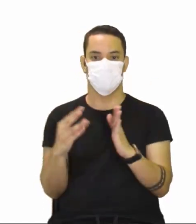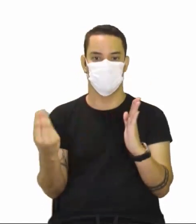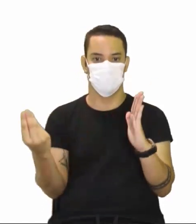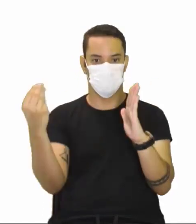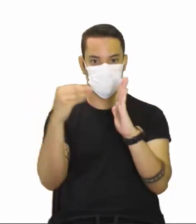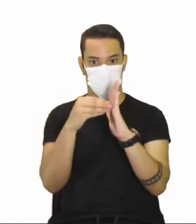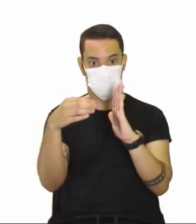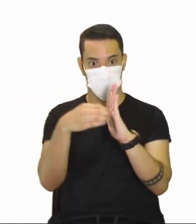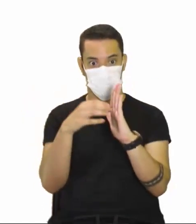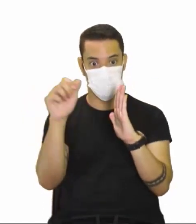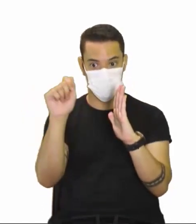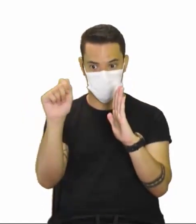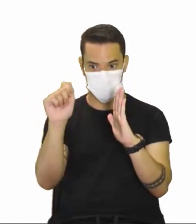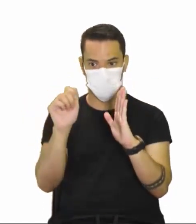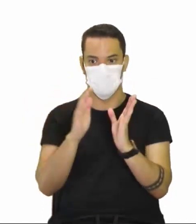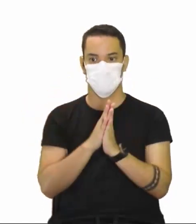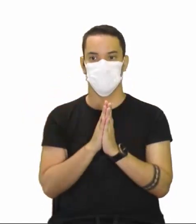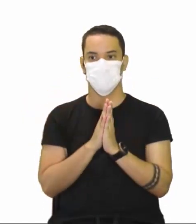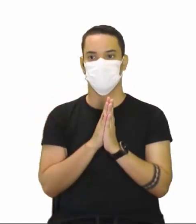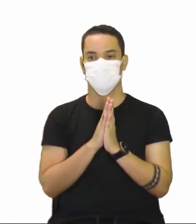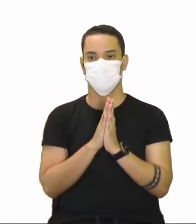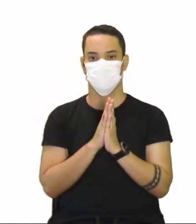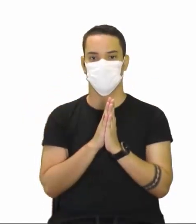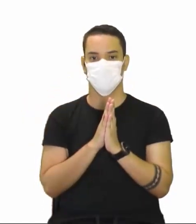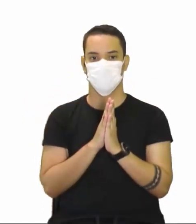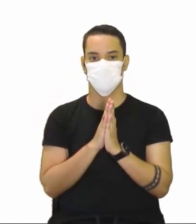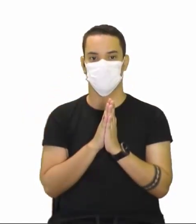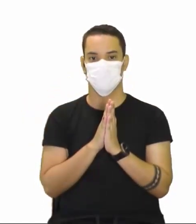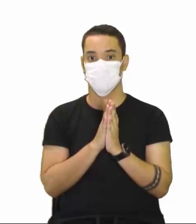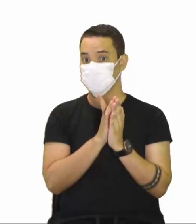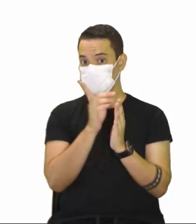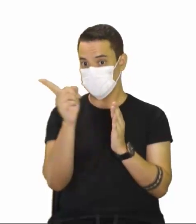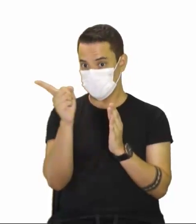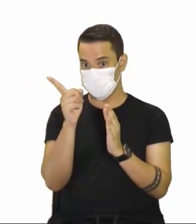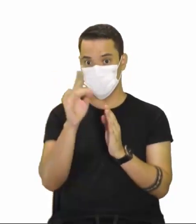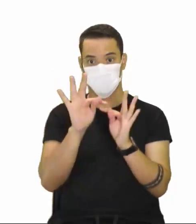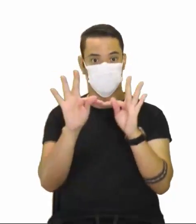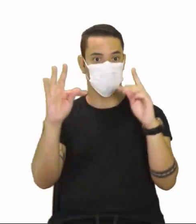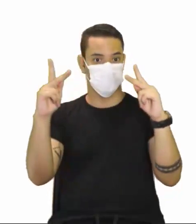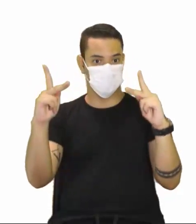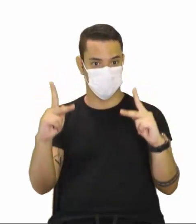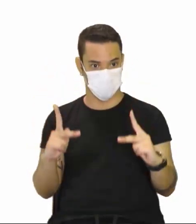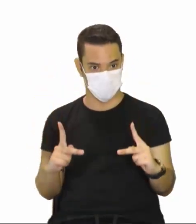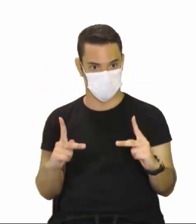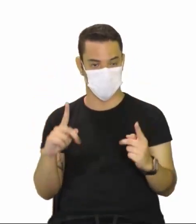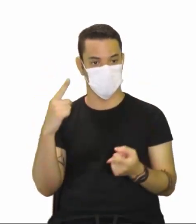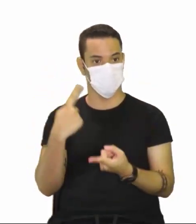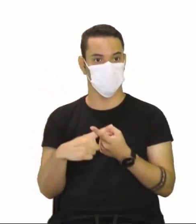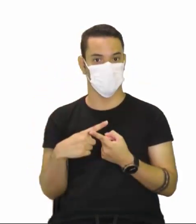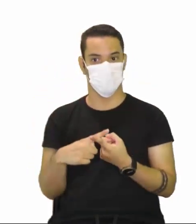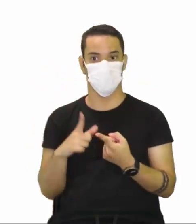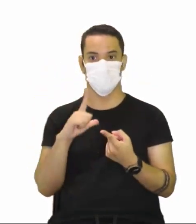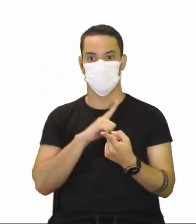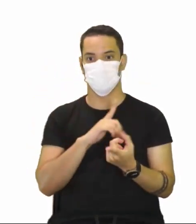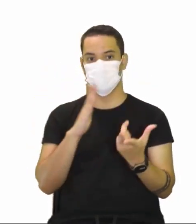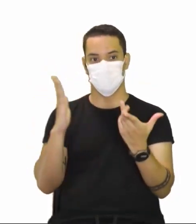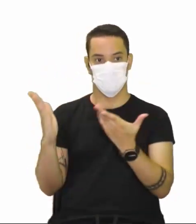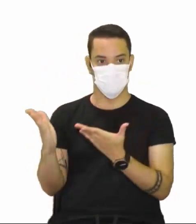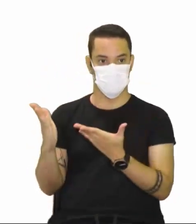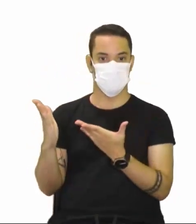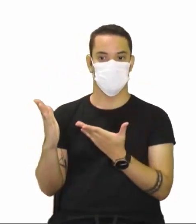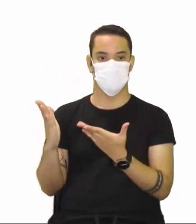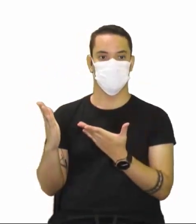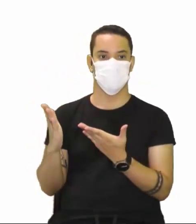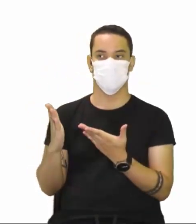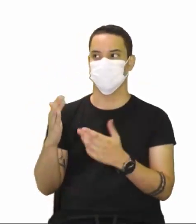do grupo A. Aqui nós temos a ilustração da tabela periódica, onde à esquerda nós temos metais alcalinos